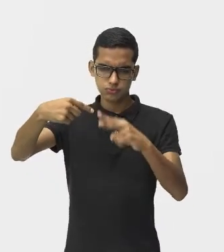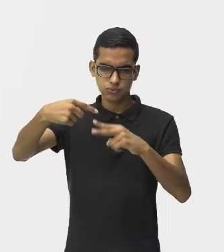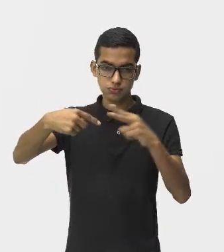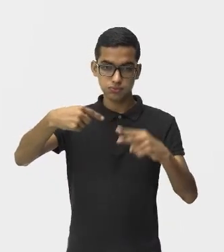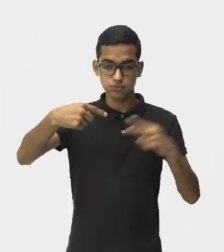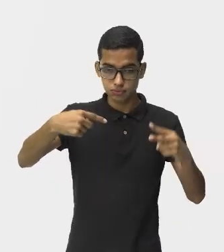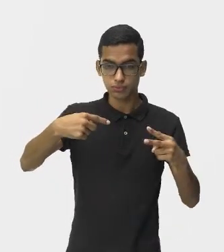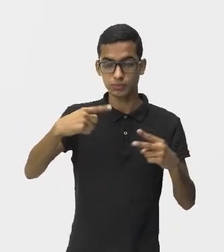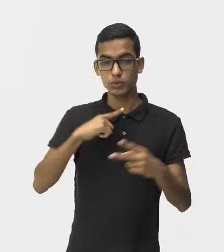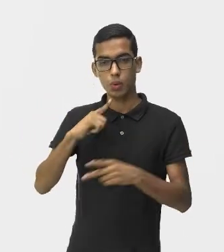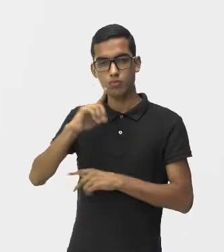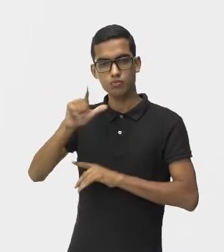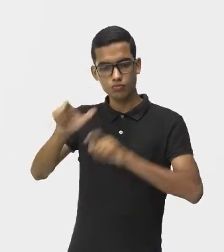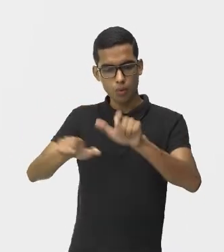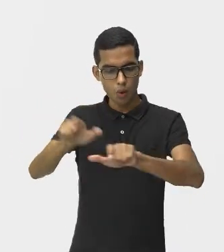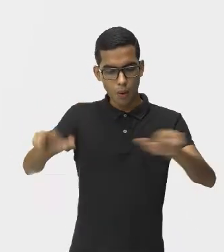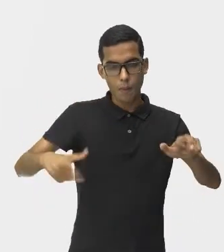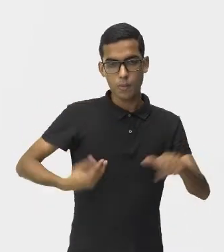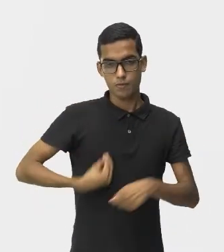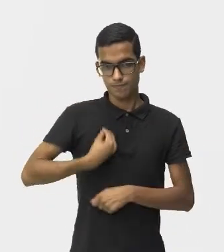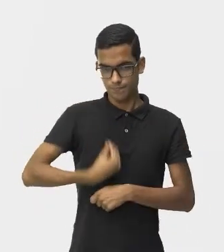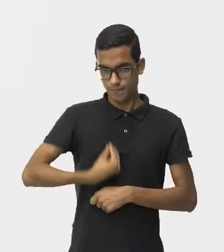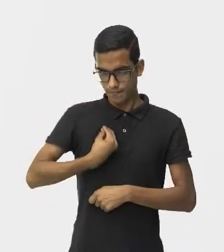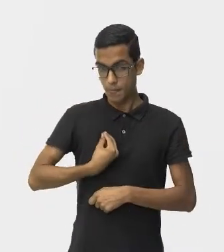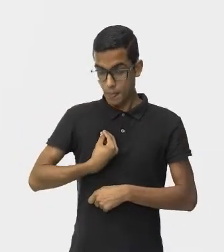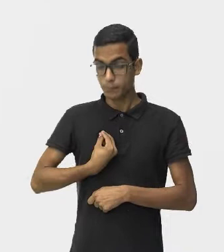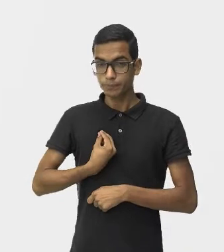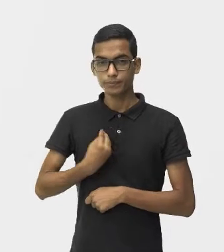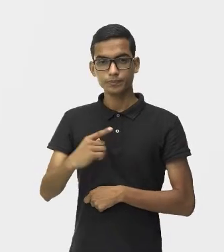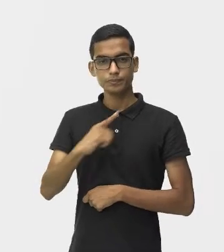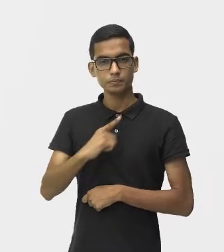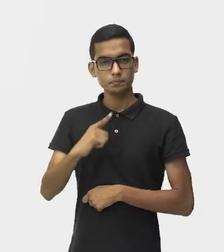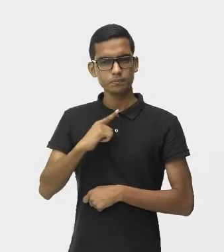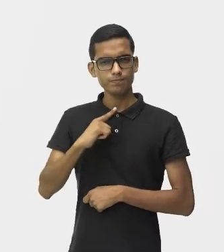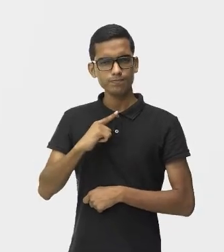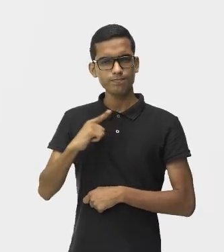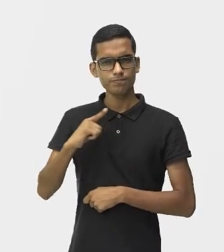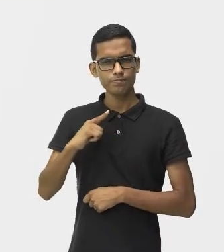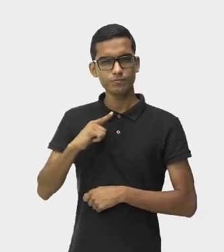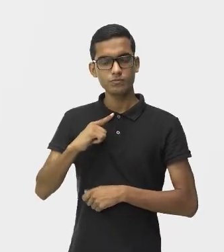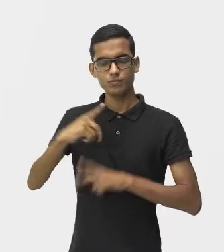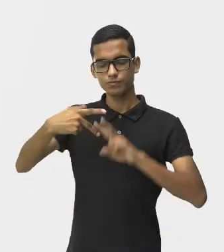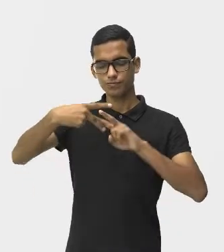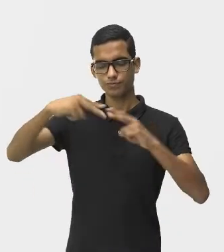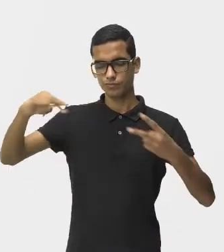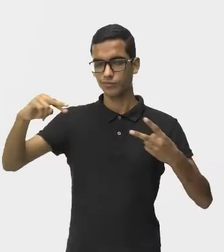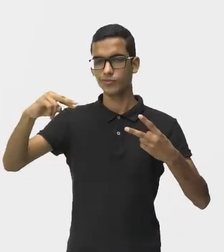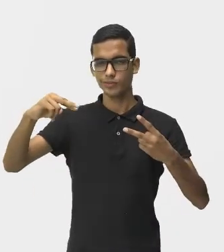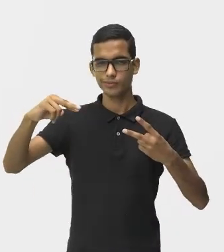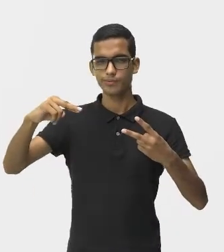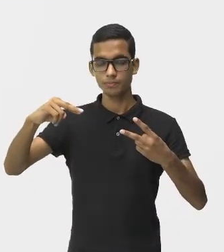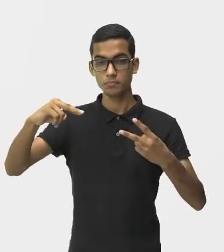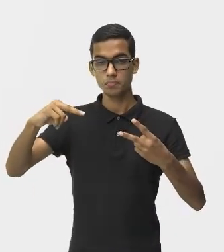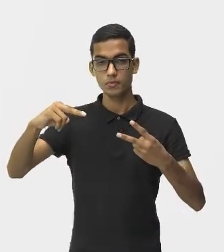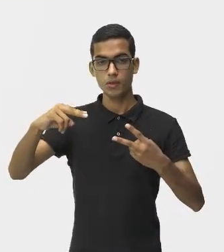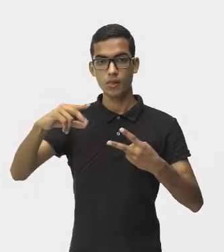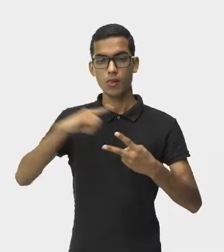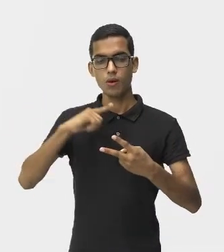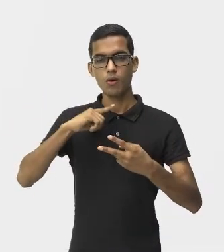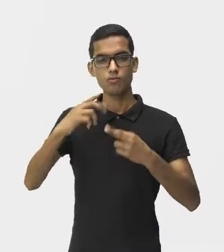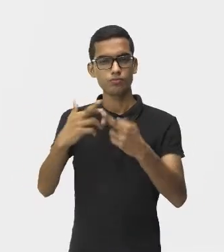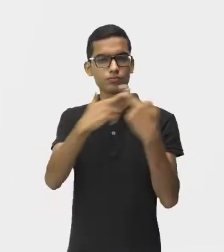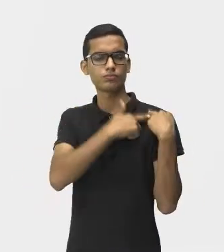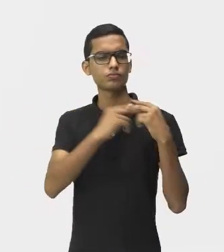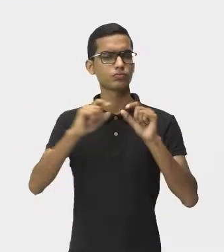genes que caracterizam ali o ser vivo fazem parte dessa cadeia de DNA. Né? Então, são responsáveis por